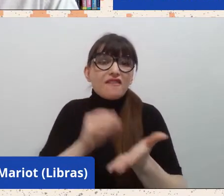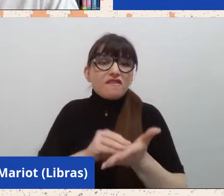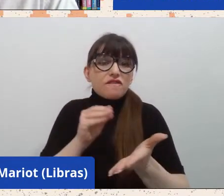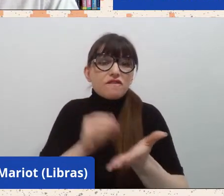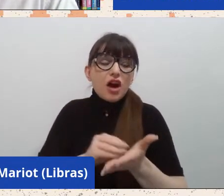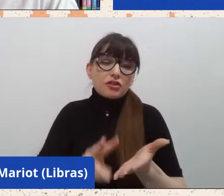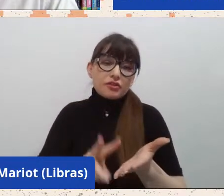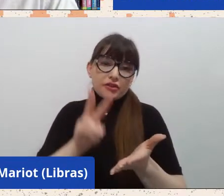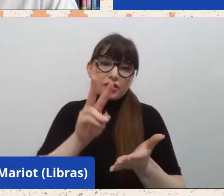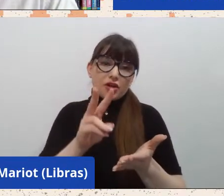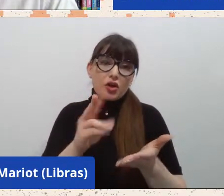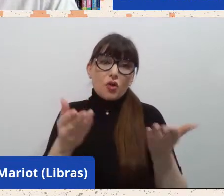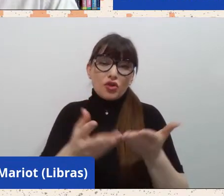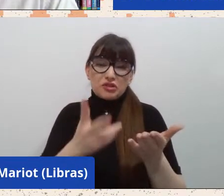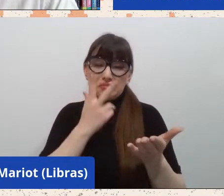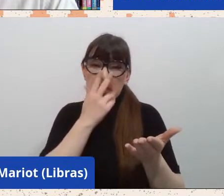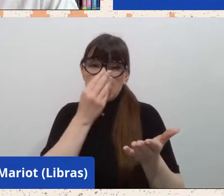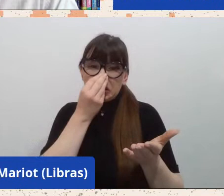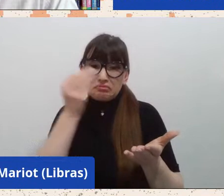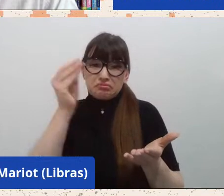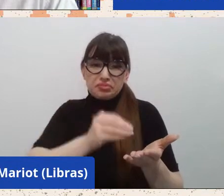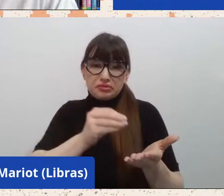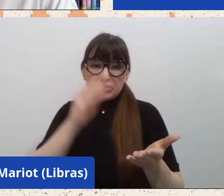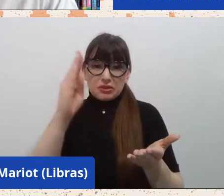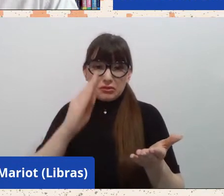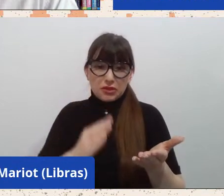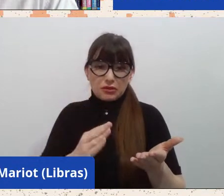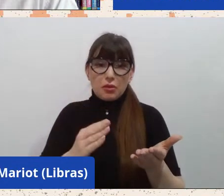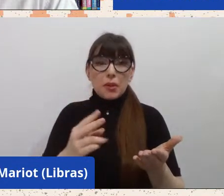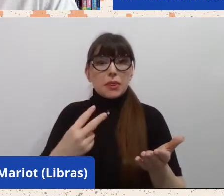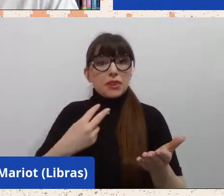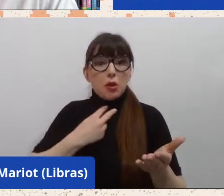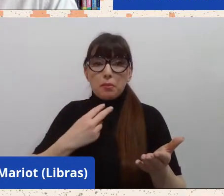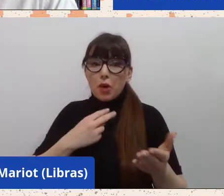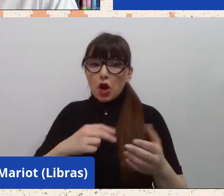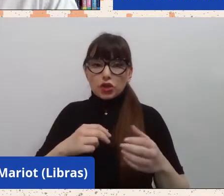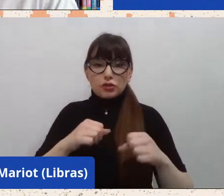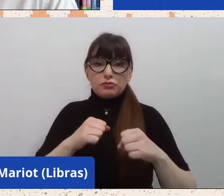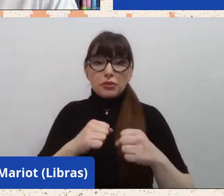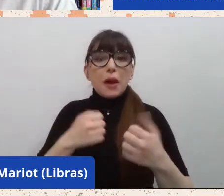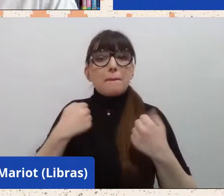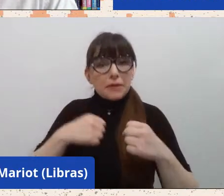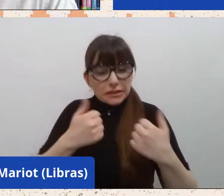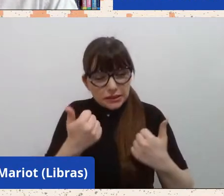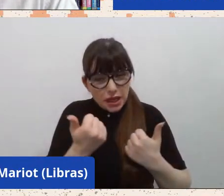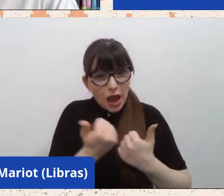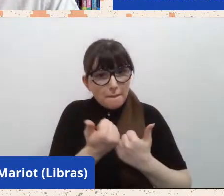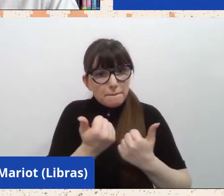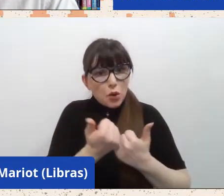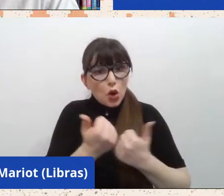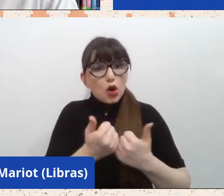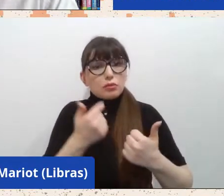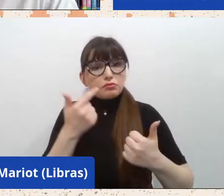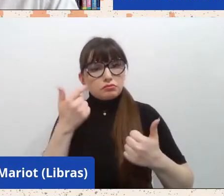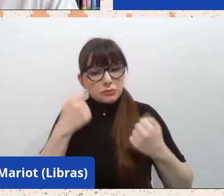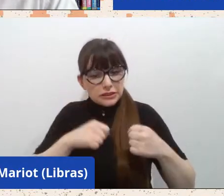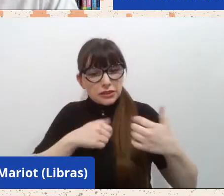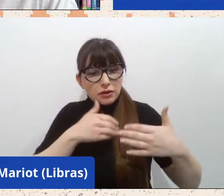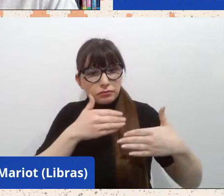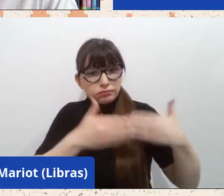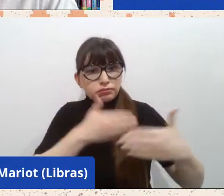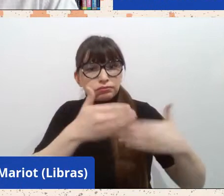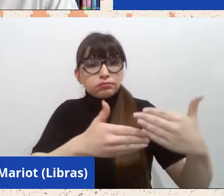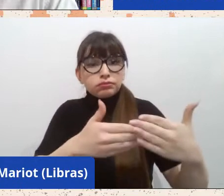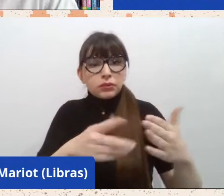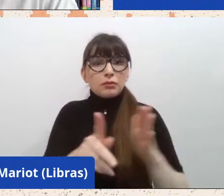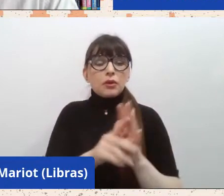ocorrendo no Brasil. Então, eu diria que nós não podemos recuar, temos que ir apoiando os outros, apoiando os nossos